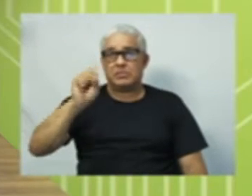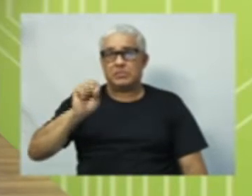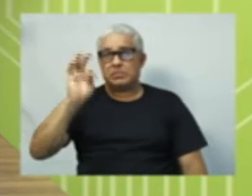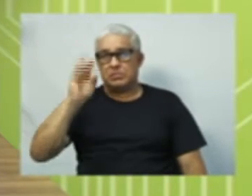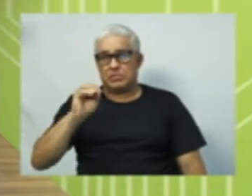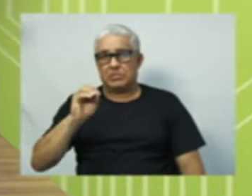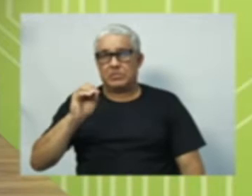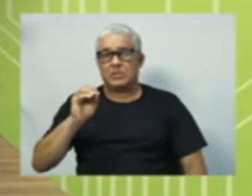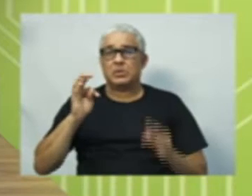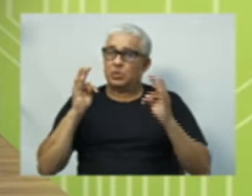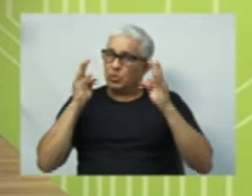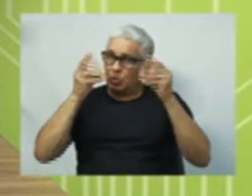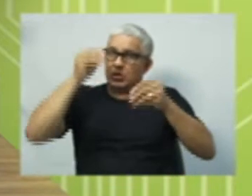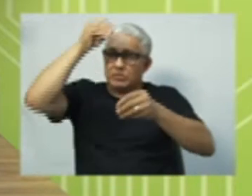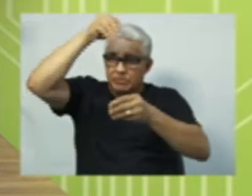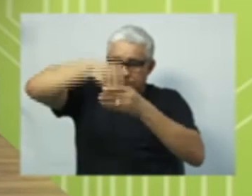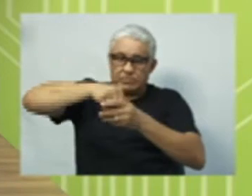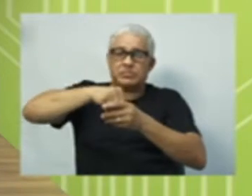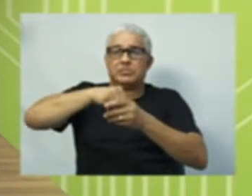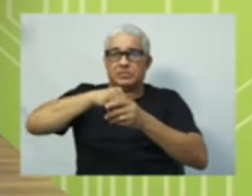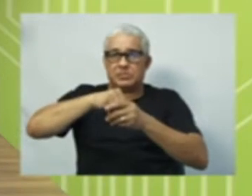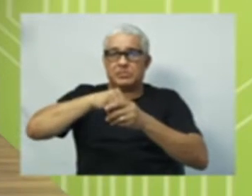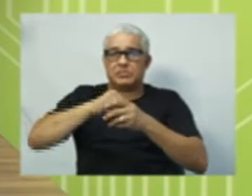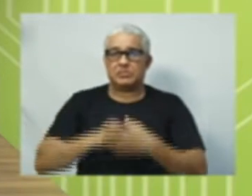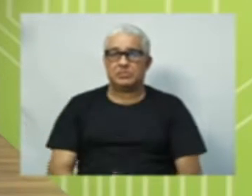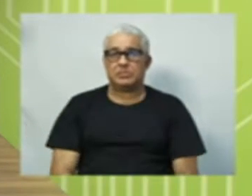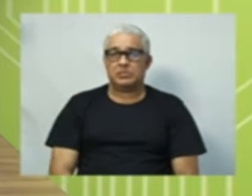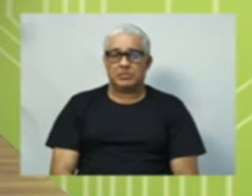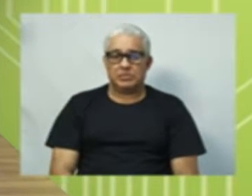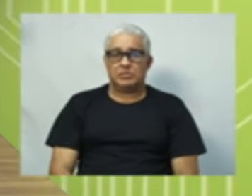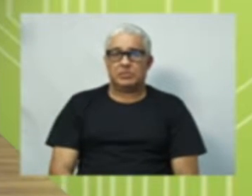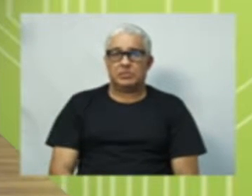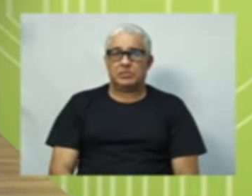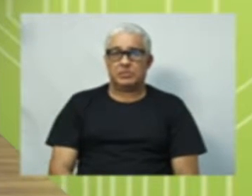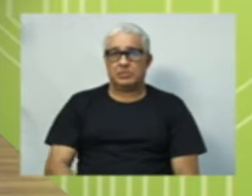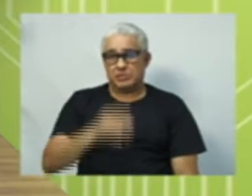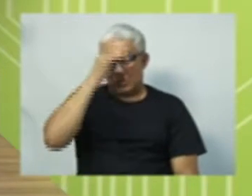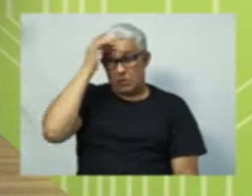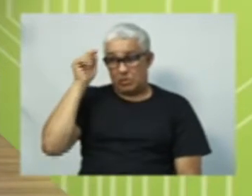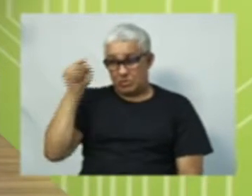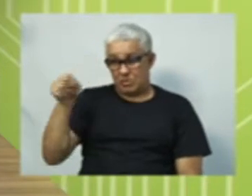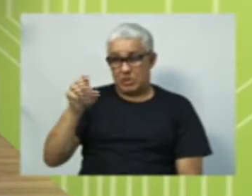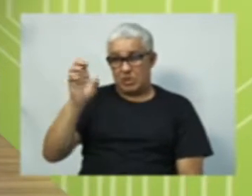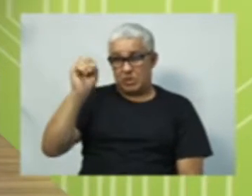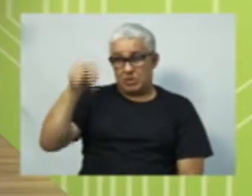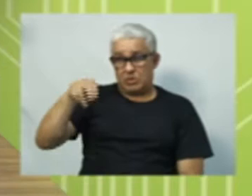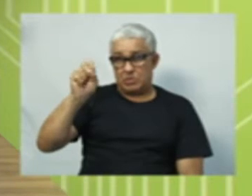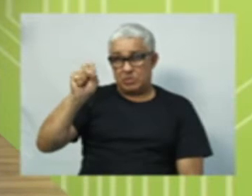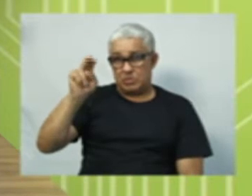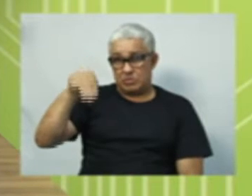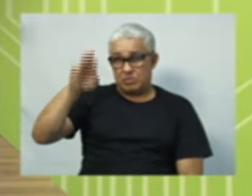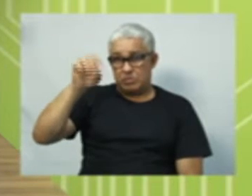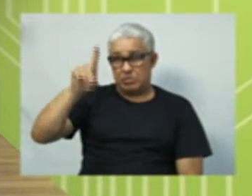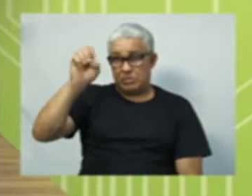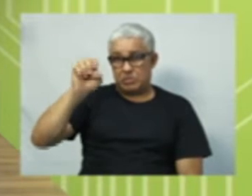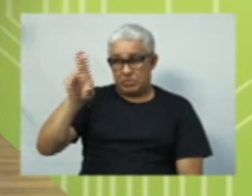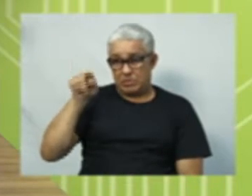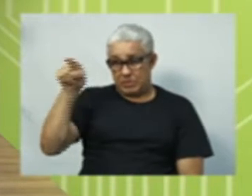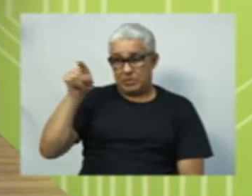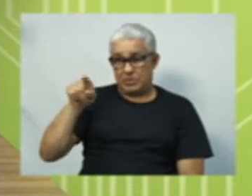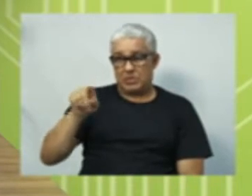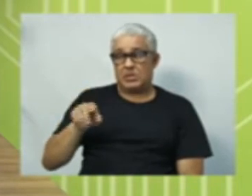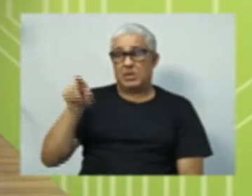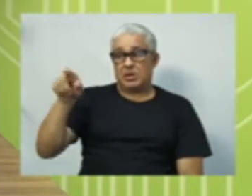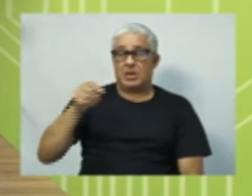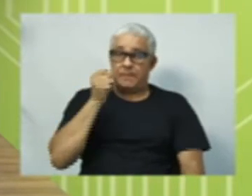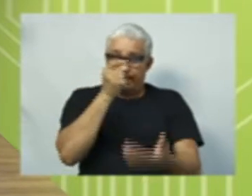vem incidindo impostos que foi transmitido para o contribuinte final, que é o consumidor final, ok? Então, a carga